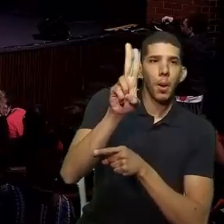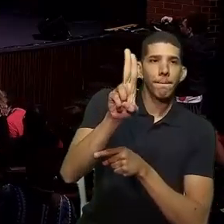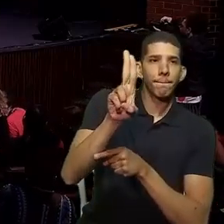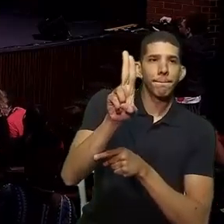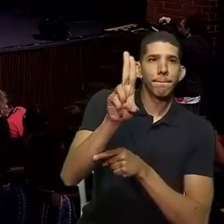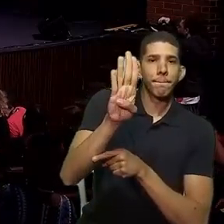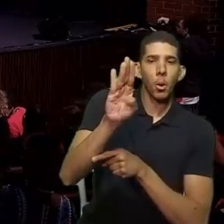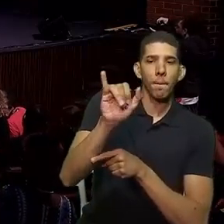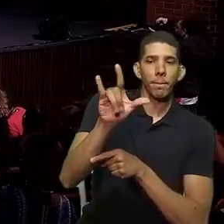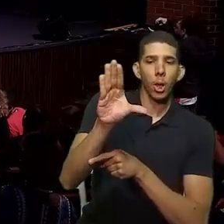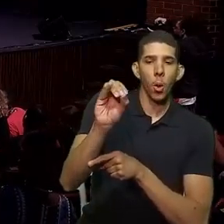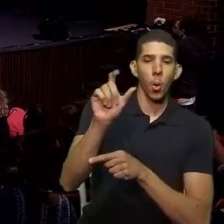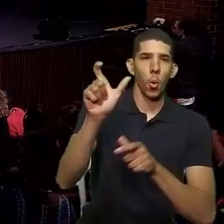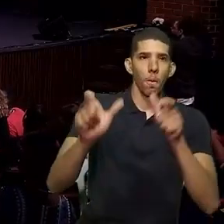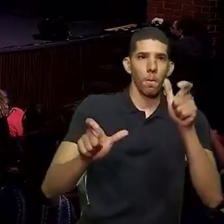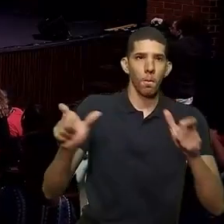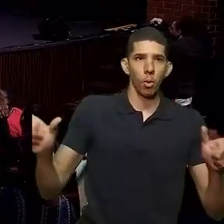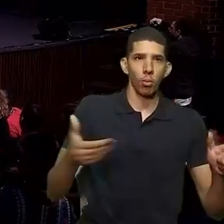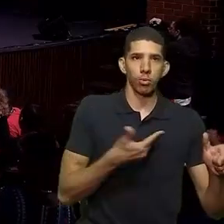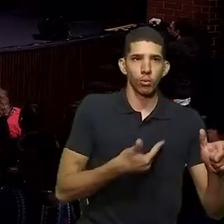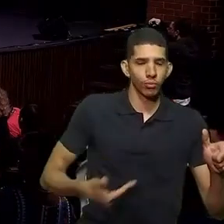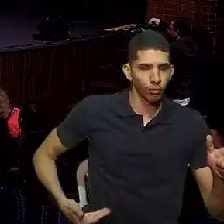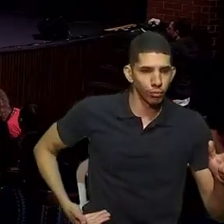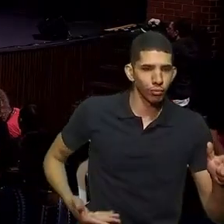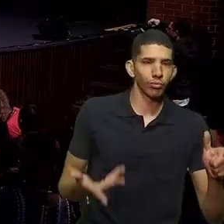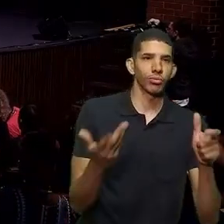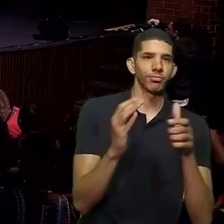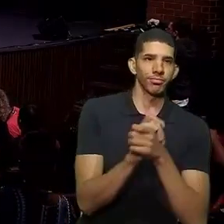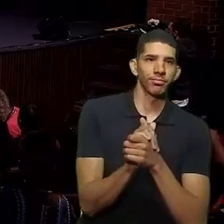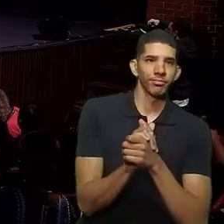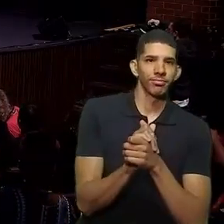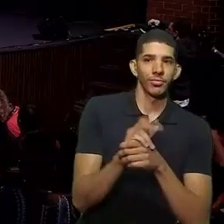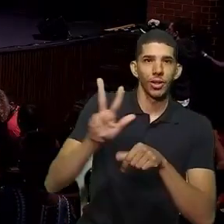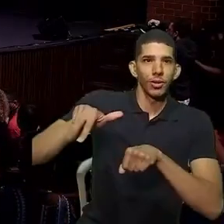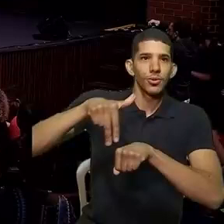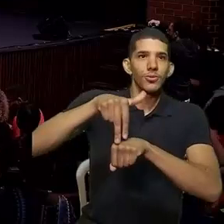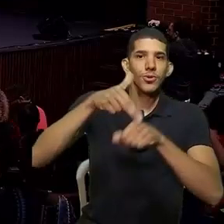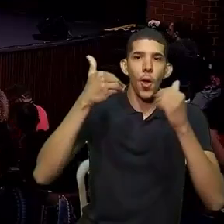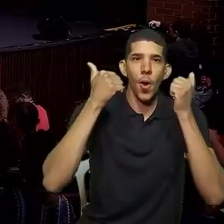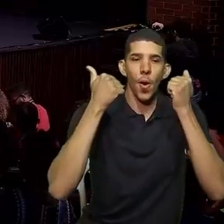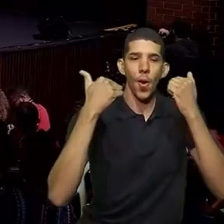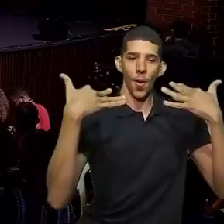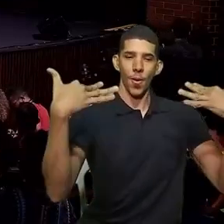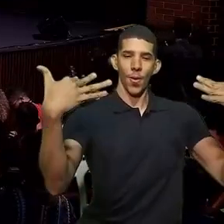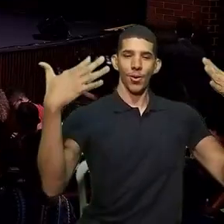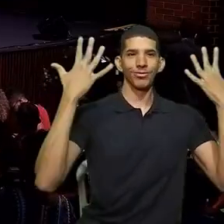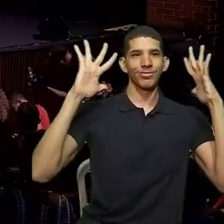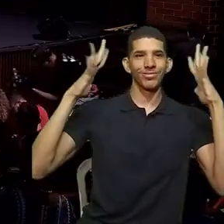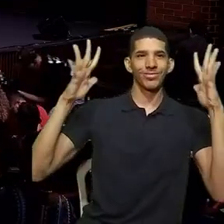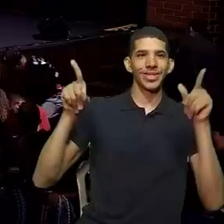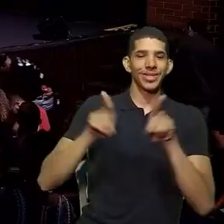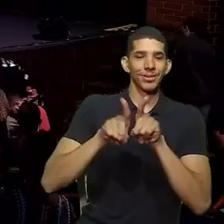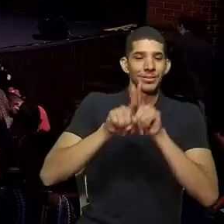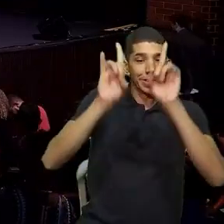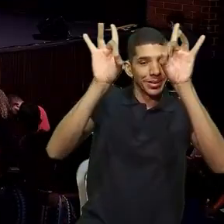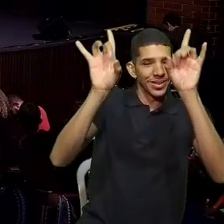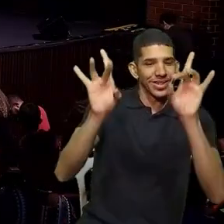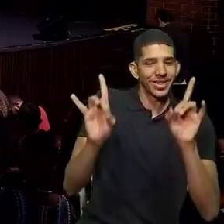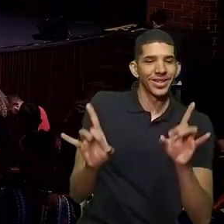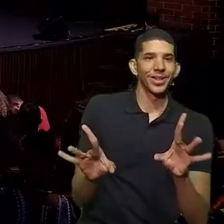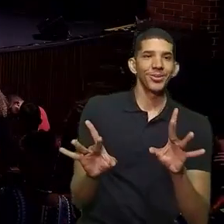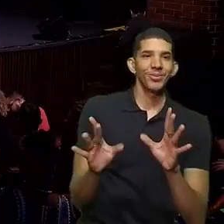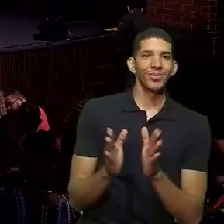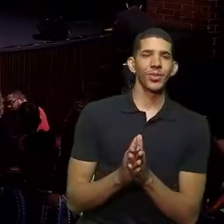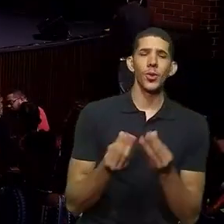aqui veio para ver, aplaudir a senhora, celebrar esse momento tão bonito. E gostaria,